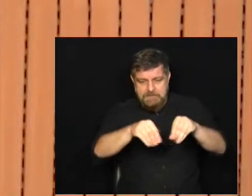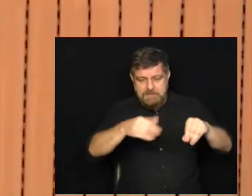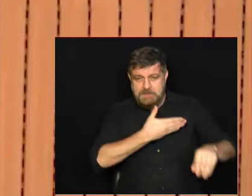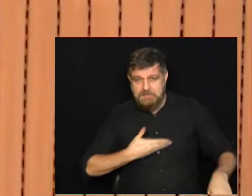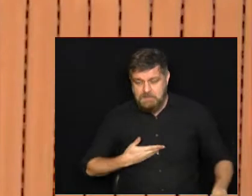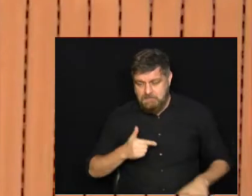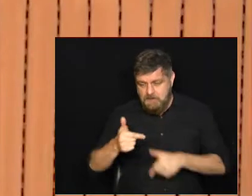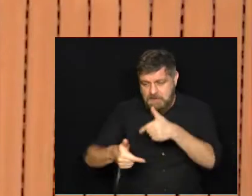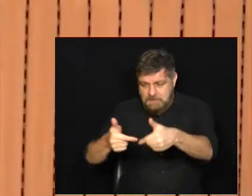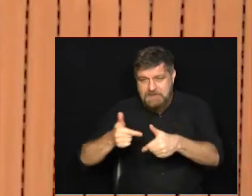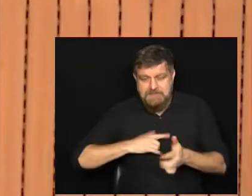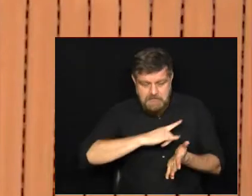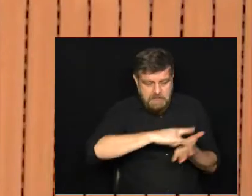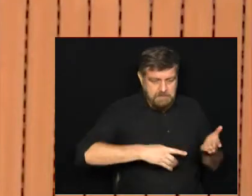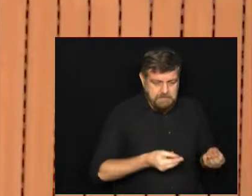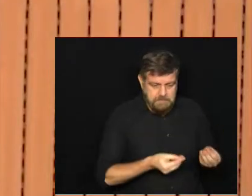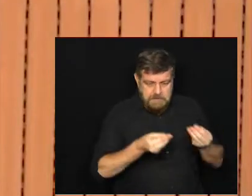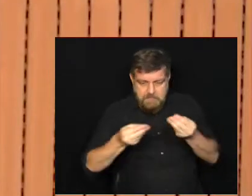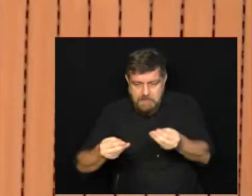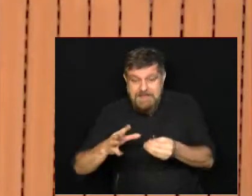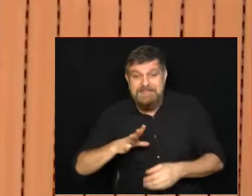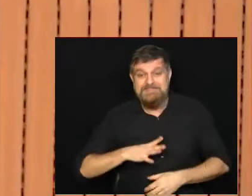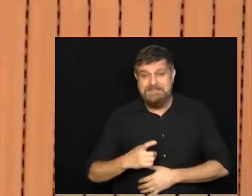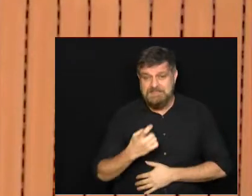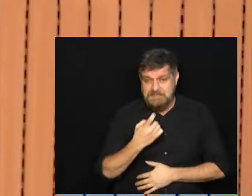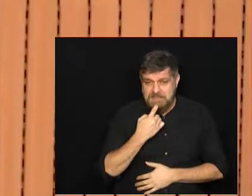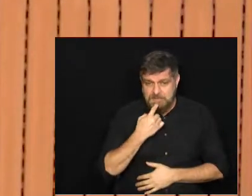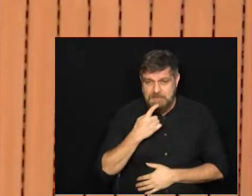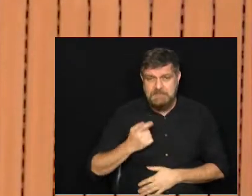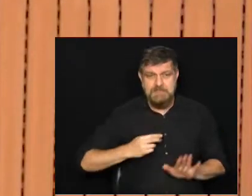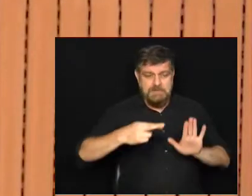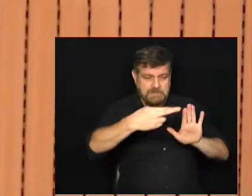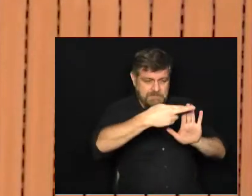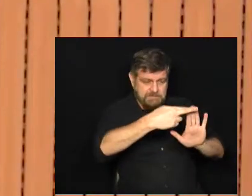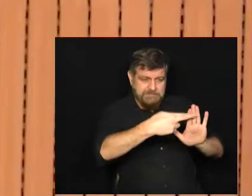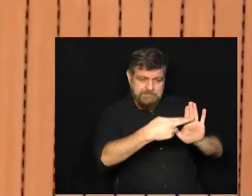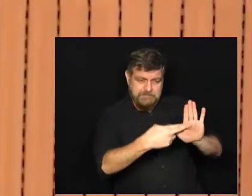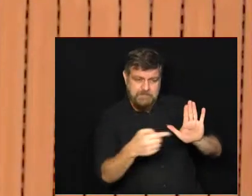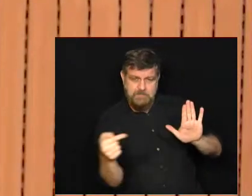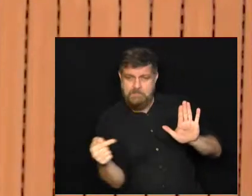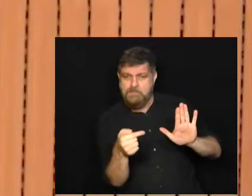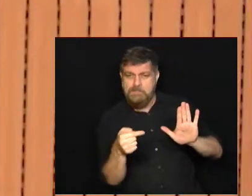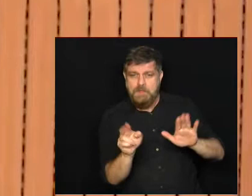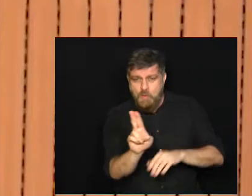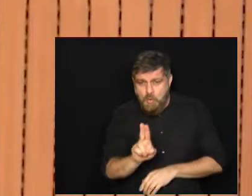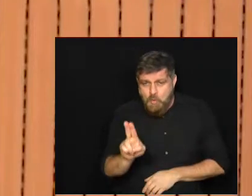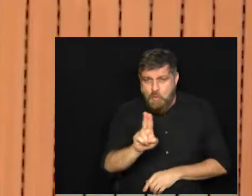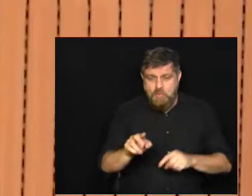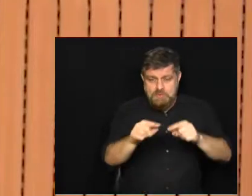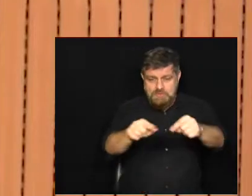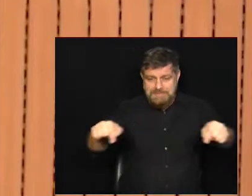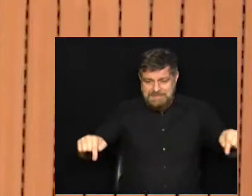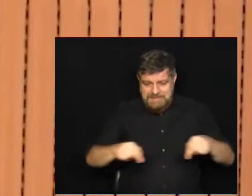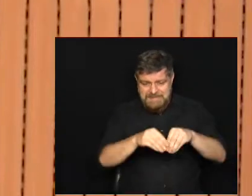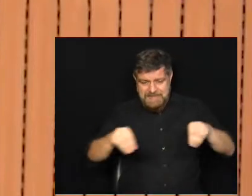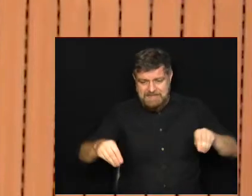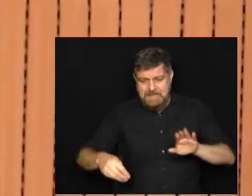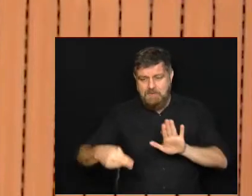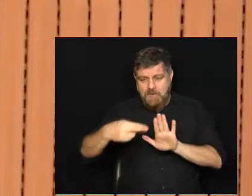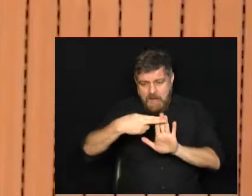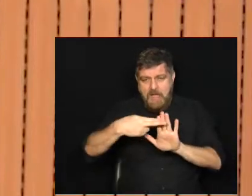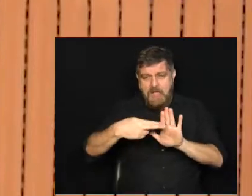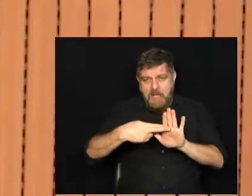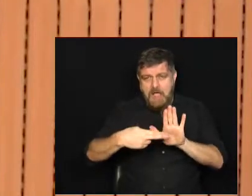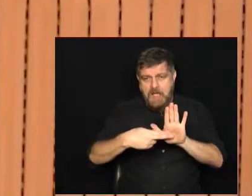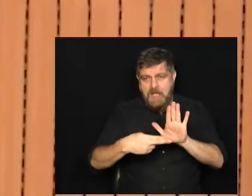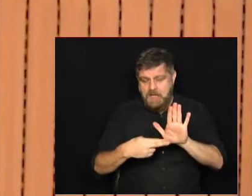das autorizações, dentro da cidade, normatização do uso do solo com critérios para